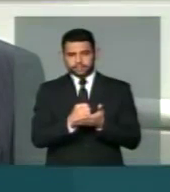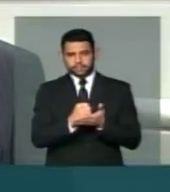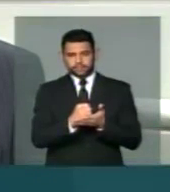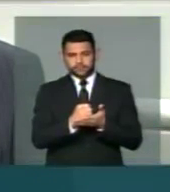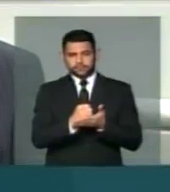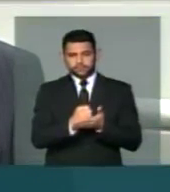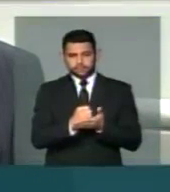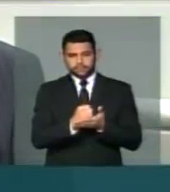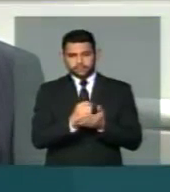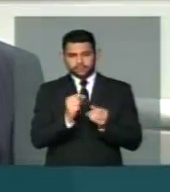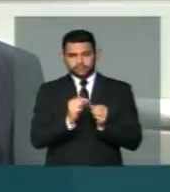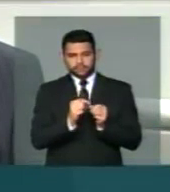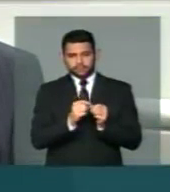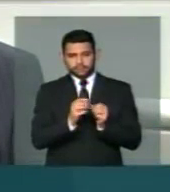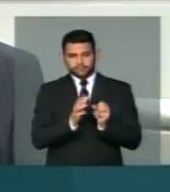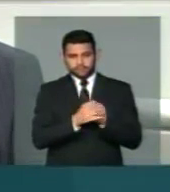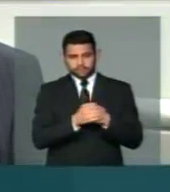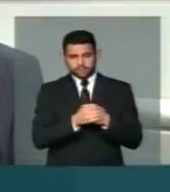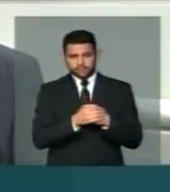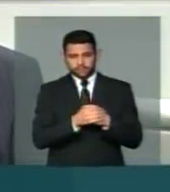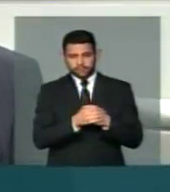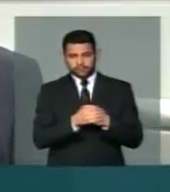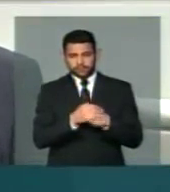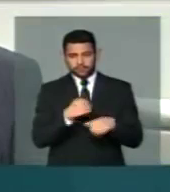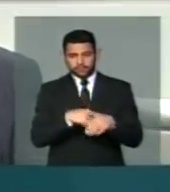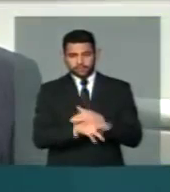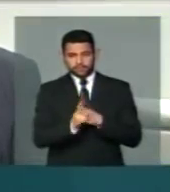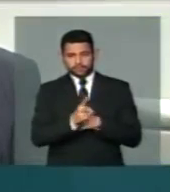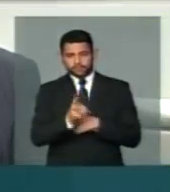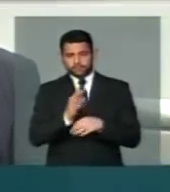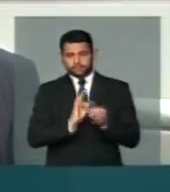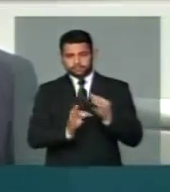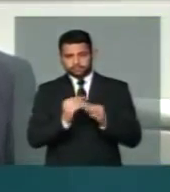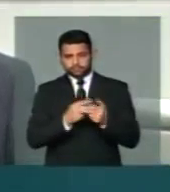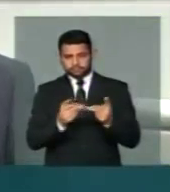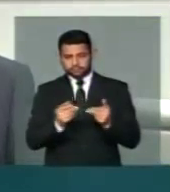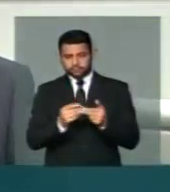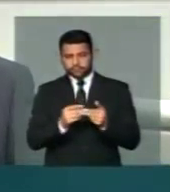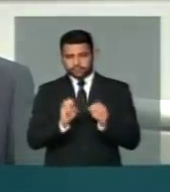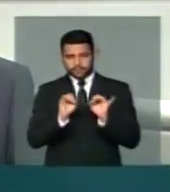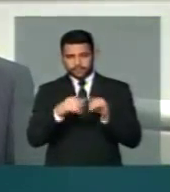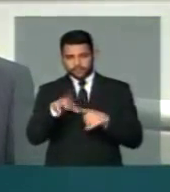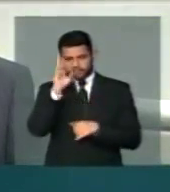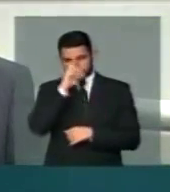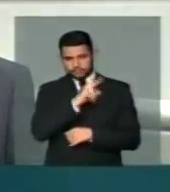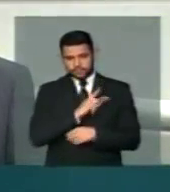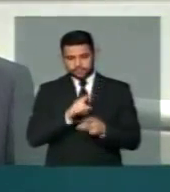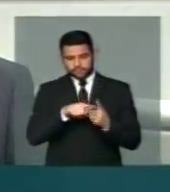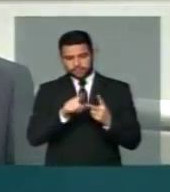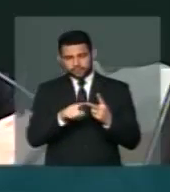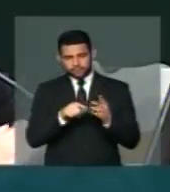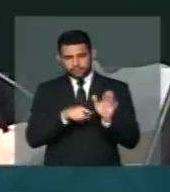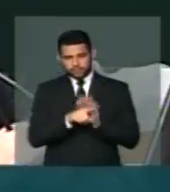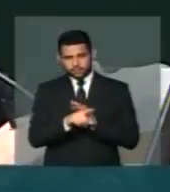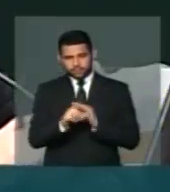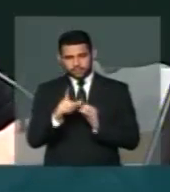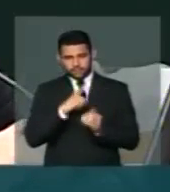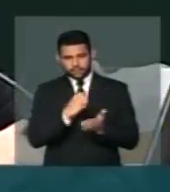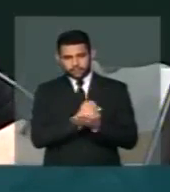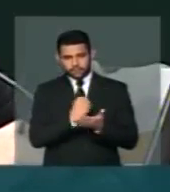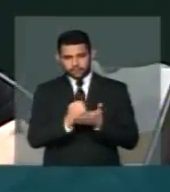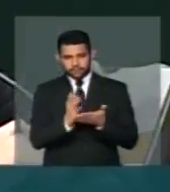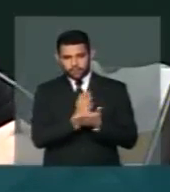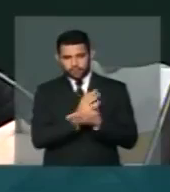para hibernação e condicionamento de equipamentos. Só para encerrar, senhor presidente, só duas perguntas. Houve contratação de